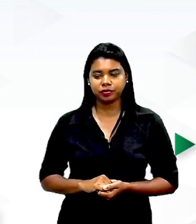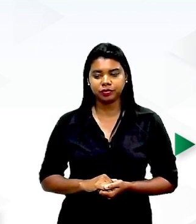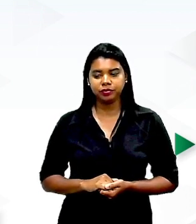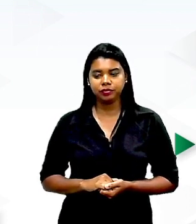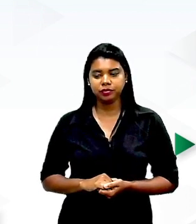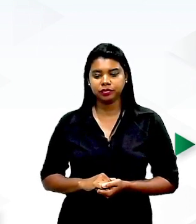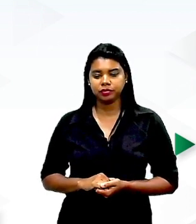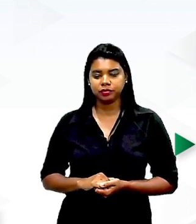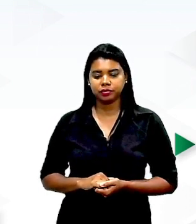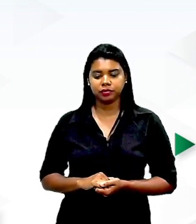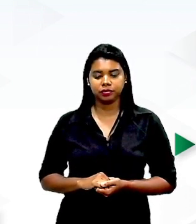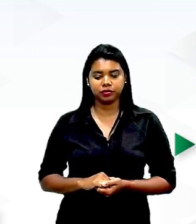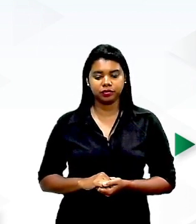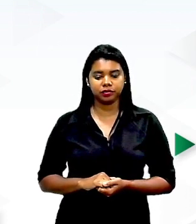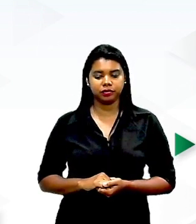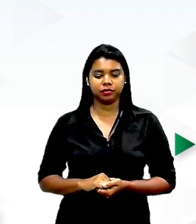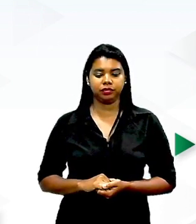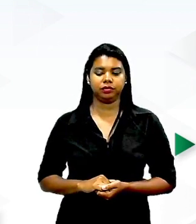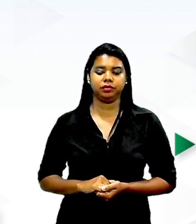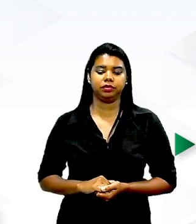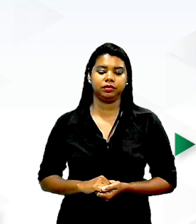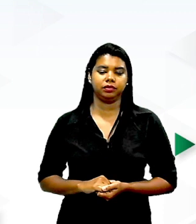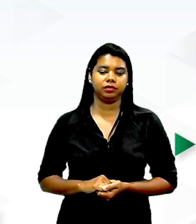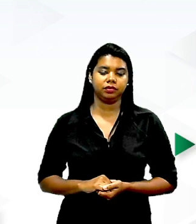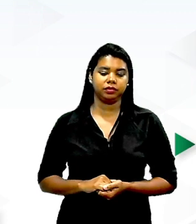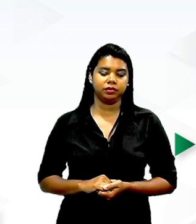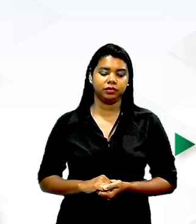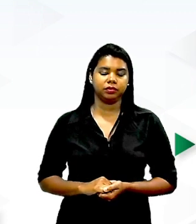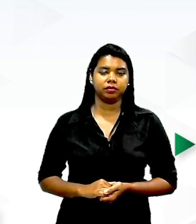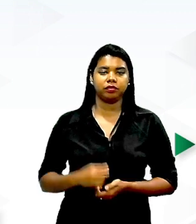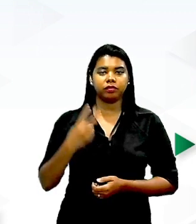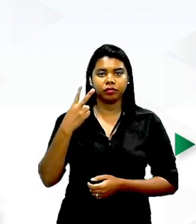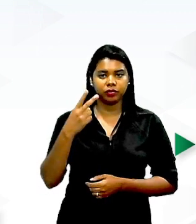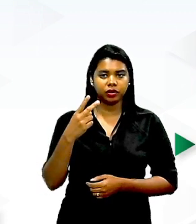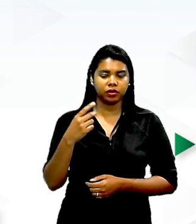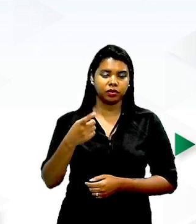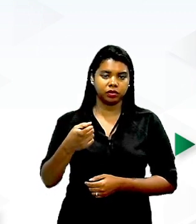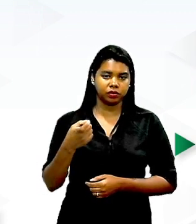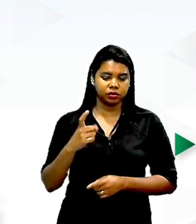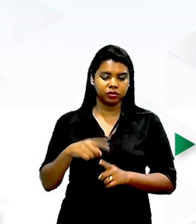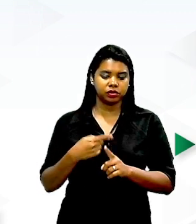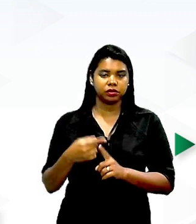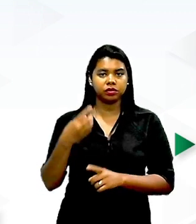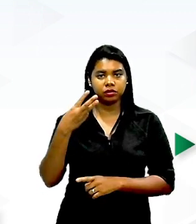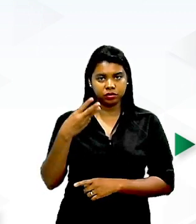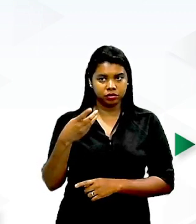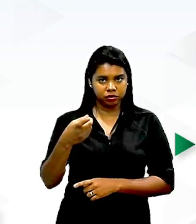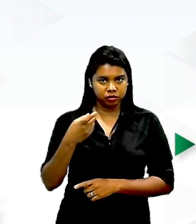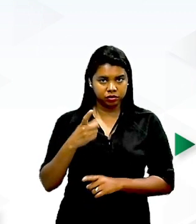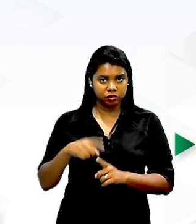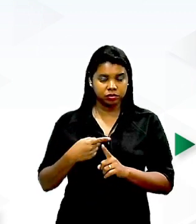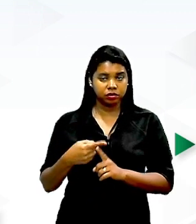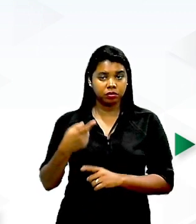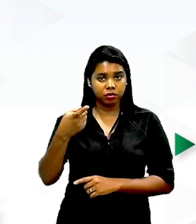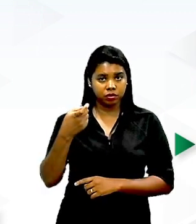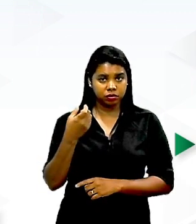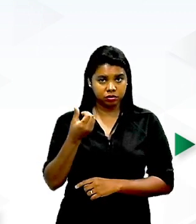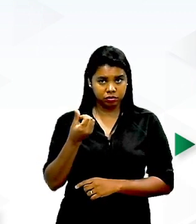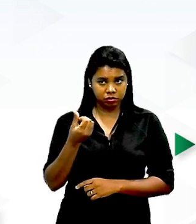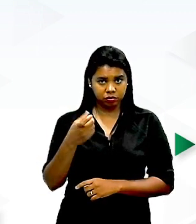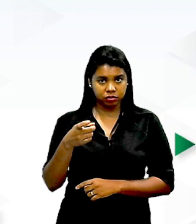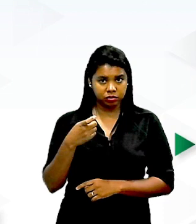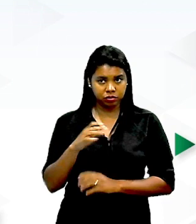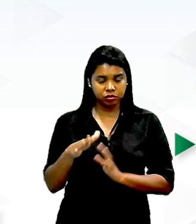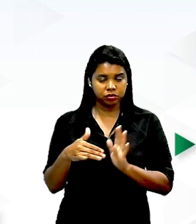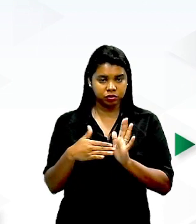Foi mal, tá bagunçado. Vou organizar essa casa. 2x mais 3x, 5x, mais x, 6x. Porque tudo são